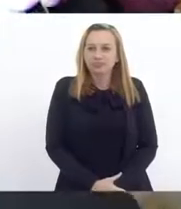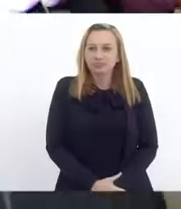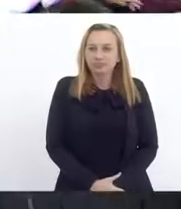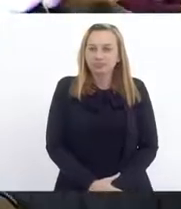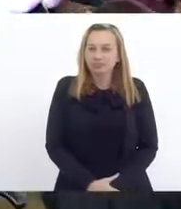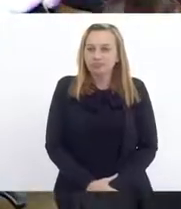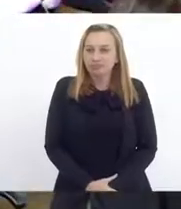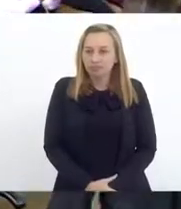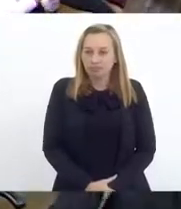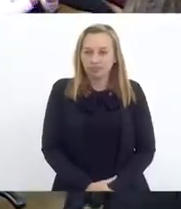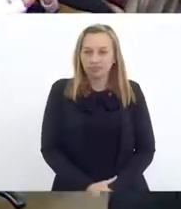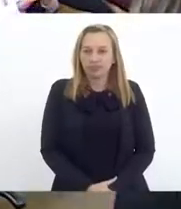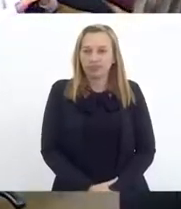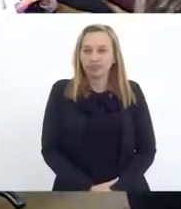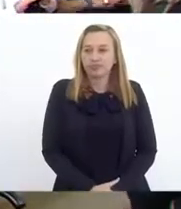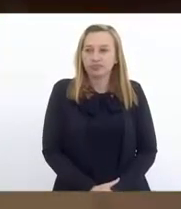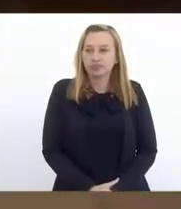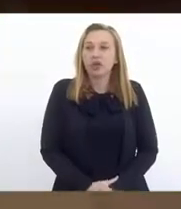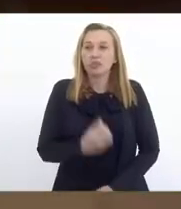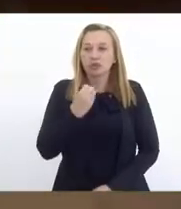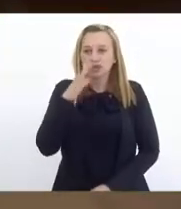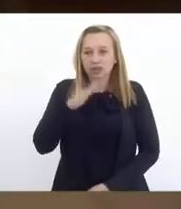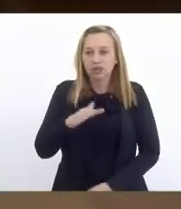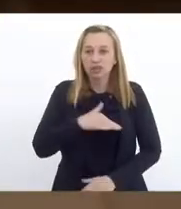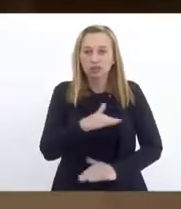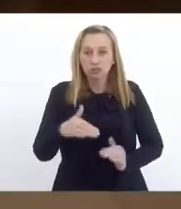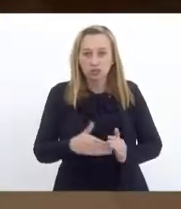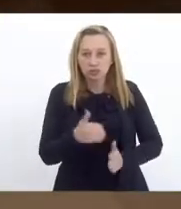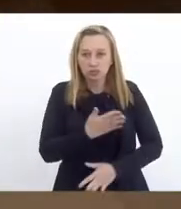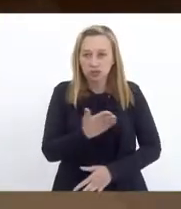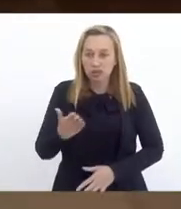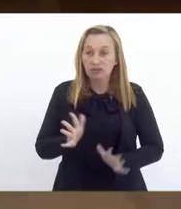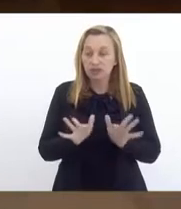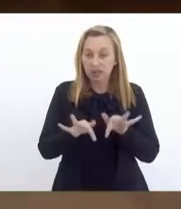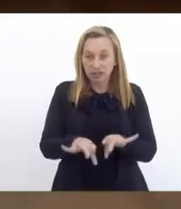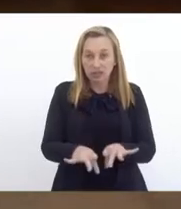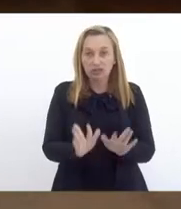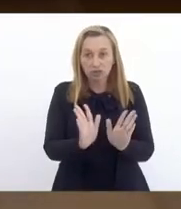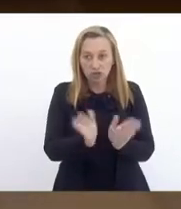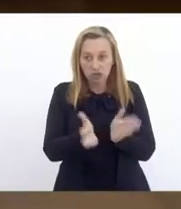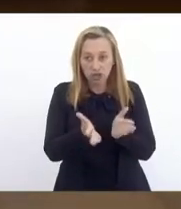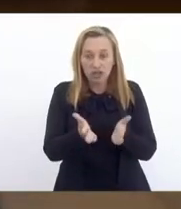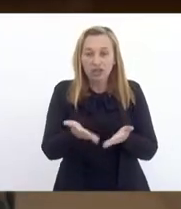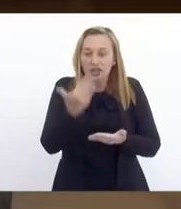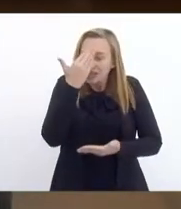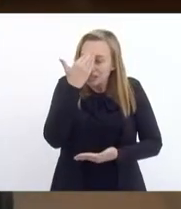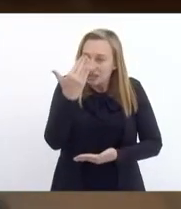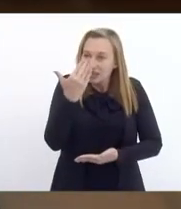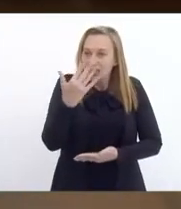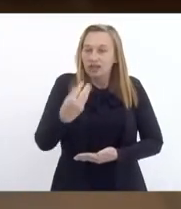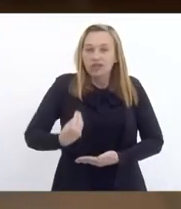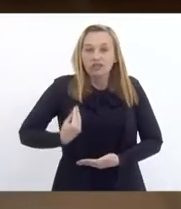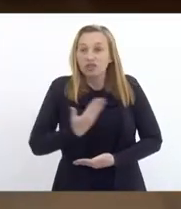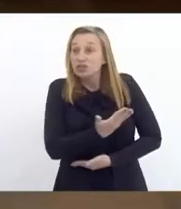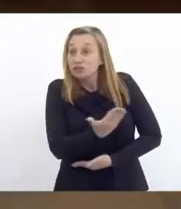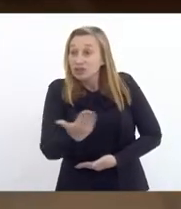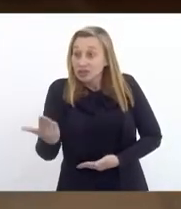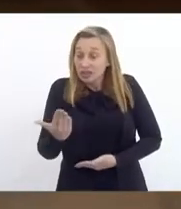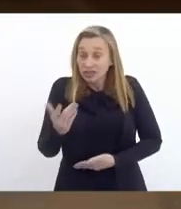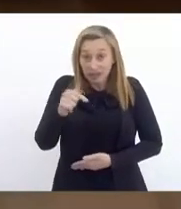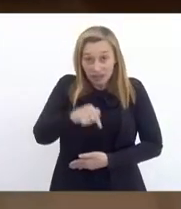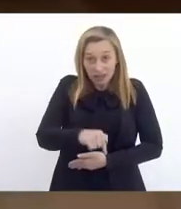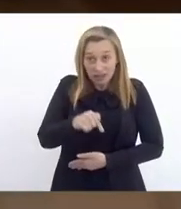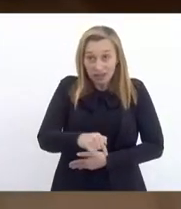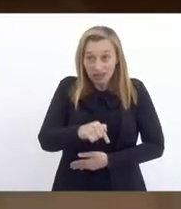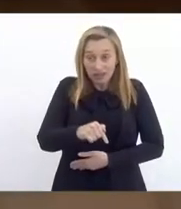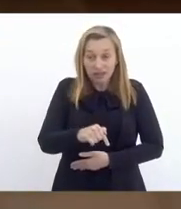Bom, boa tarde a todos e todas. Encerrando já, queria agradecer a presença de todos aqui na